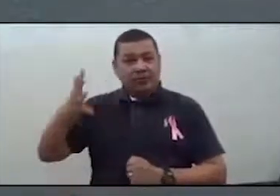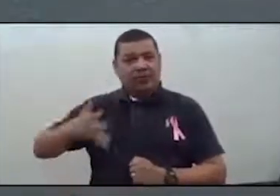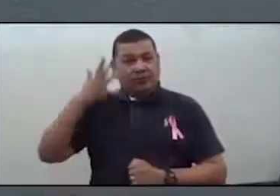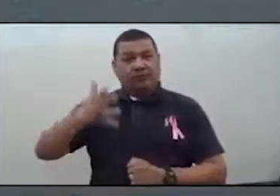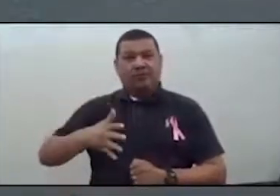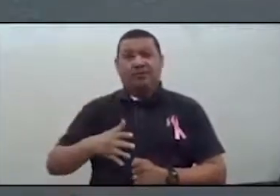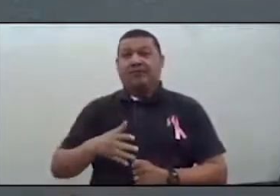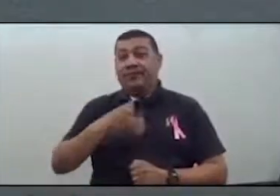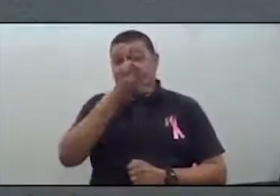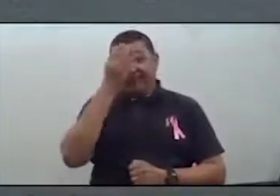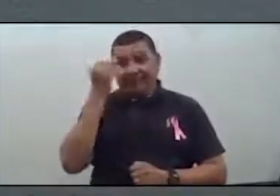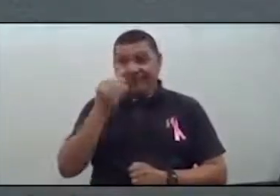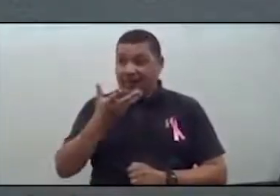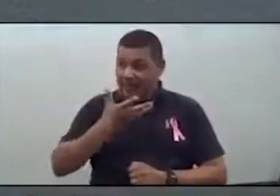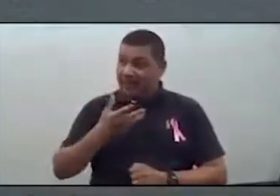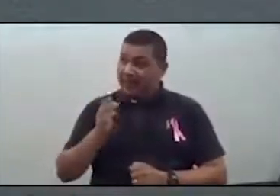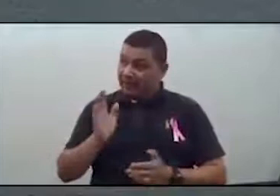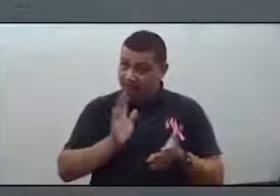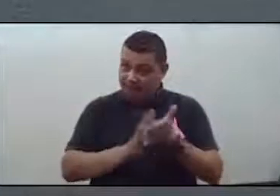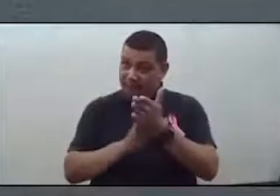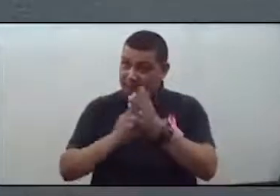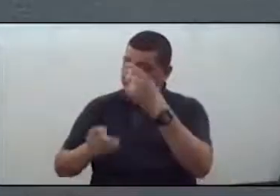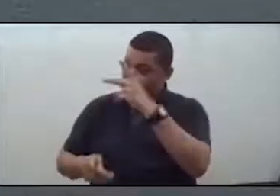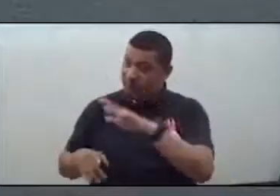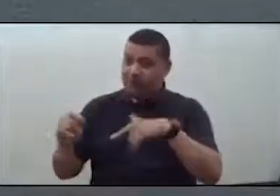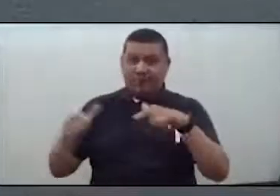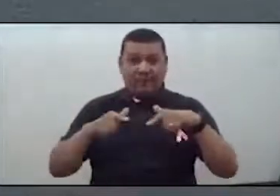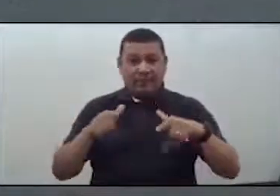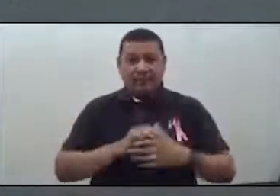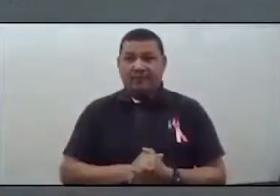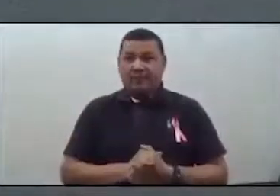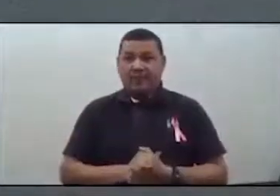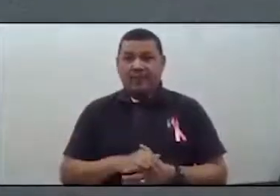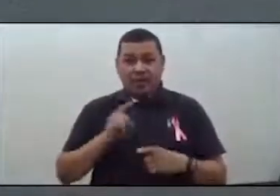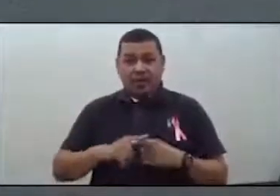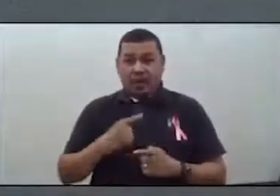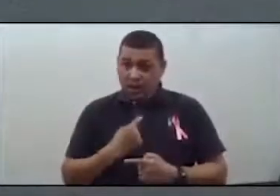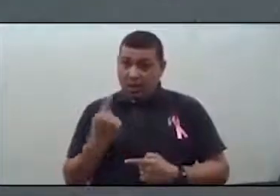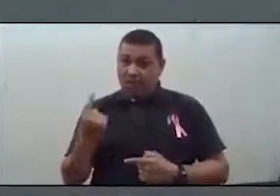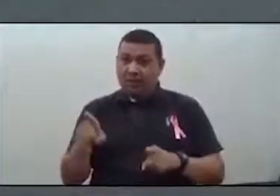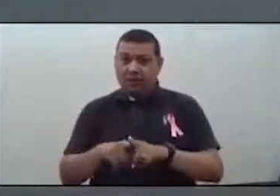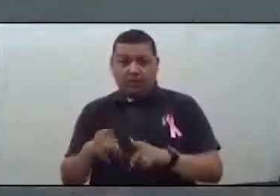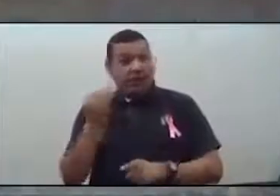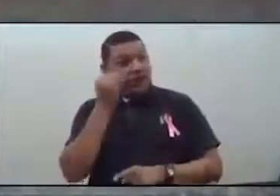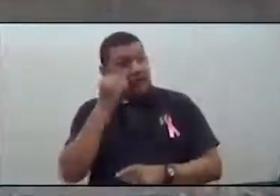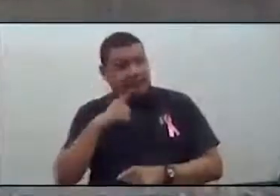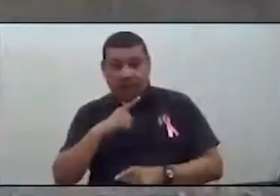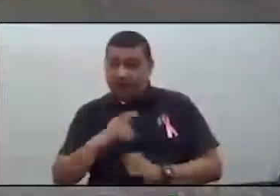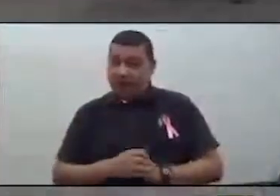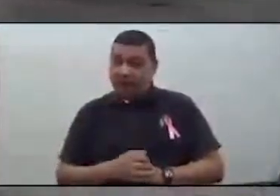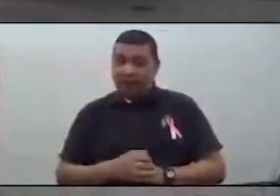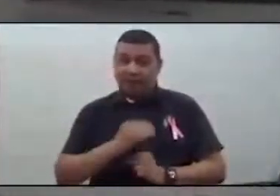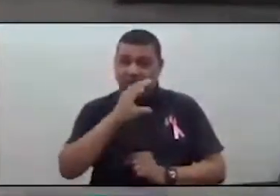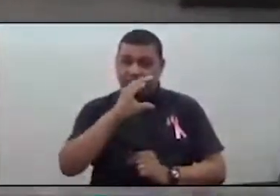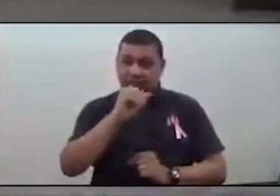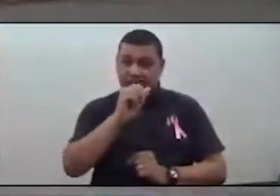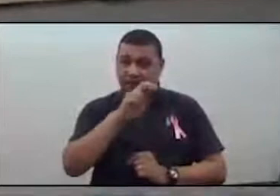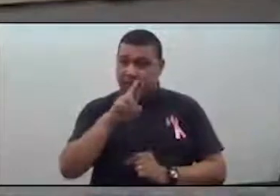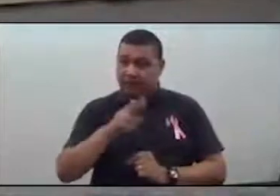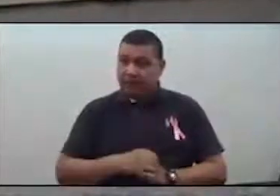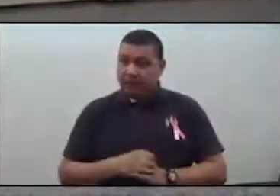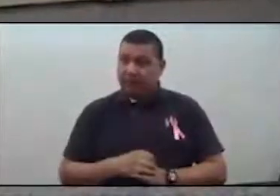Quero parabenizar mais uma vez, tá? Esse trabalho que eu estive lá presente, acompanhando todo momento, né? Do Pro Cacau no IFRO.